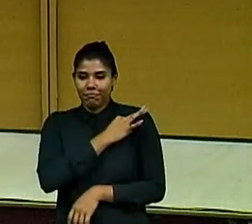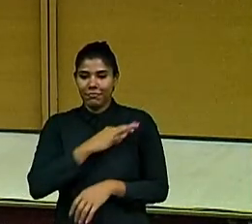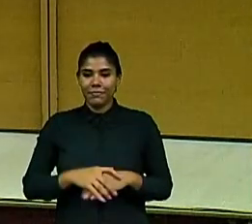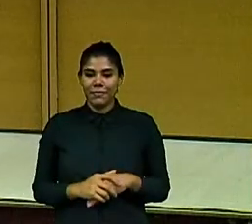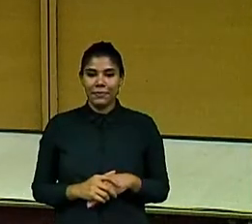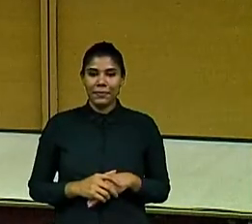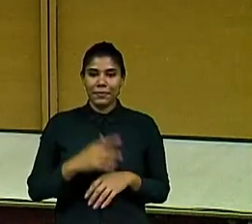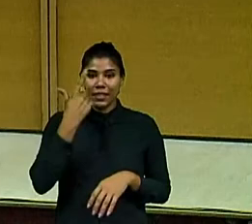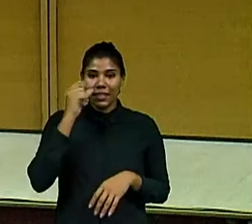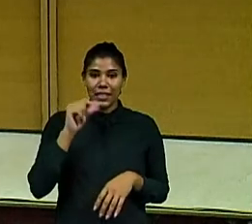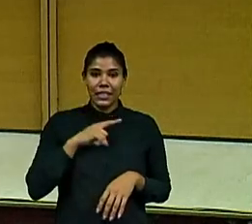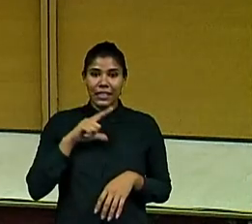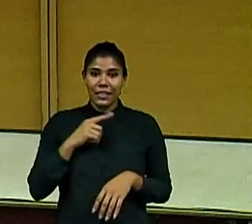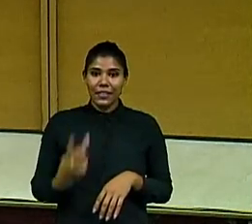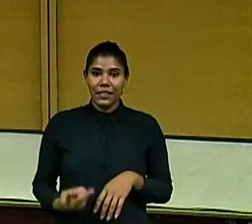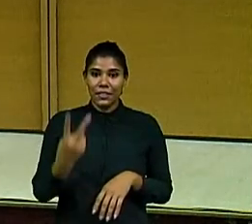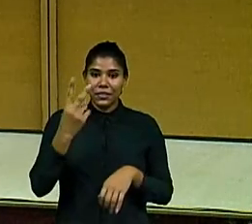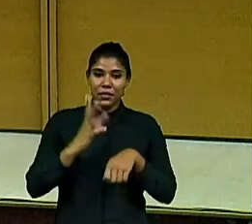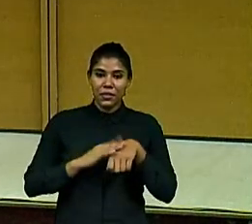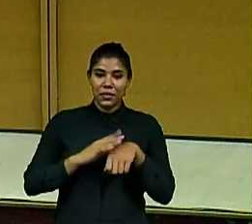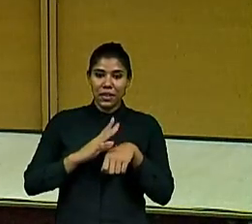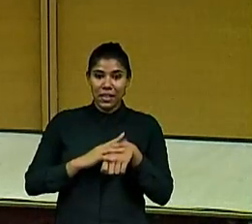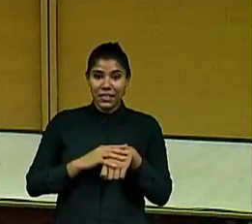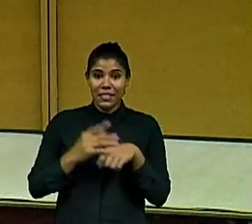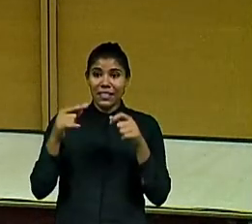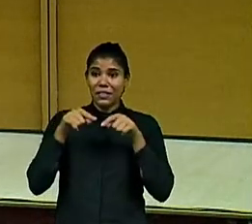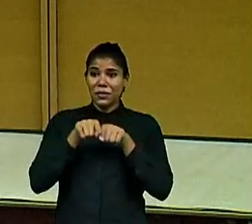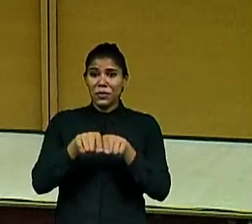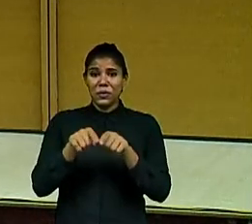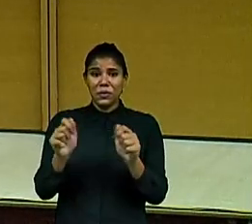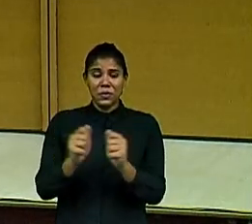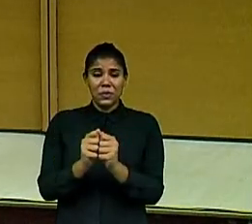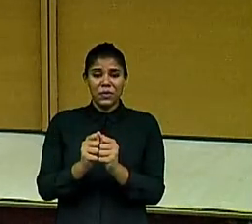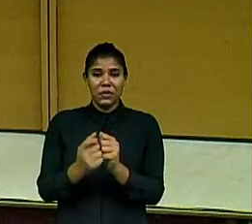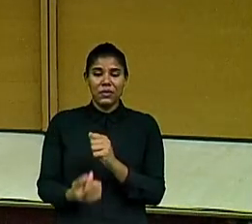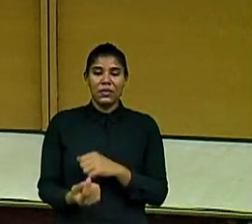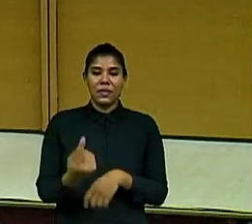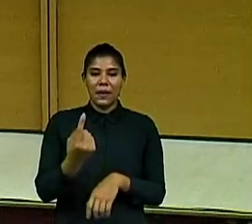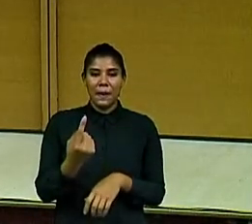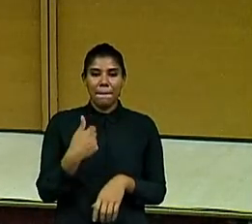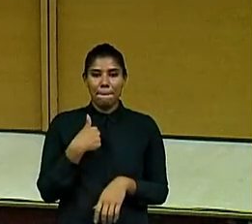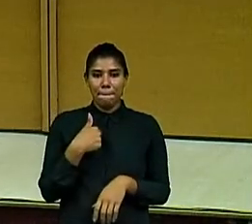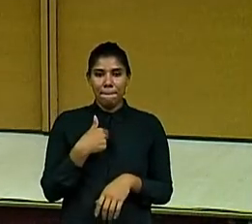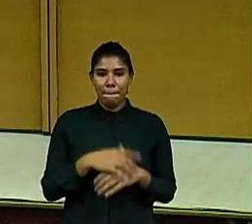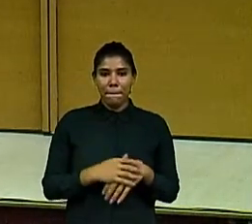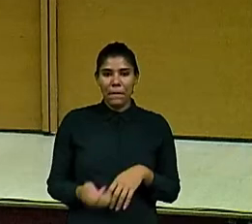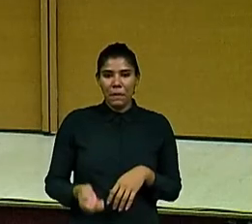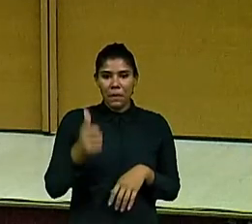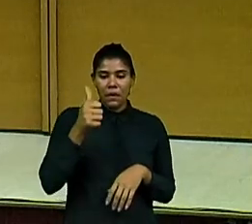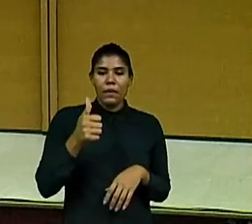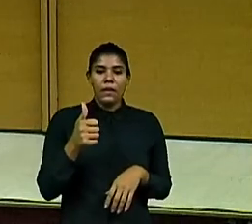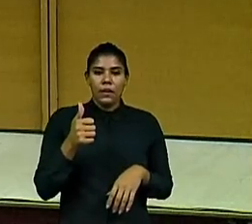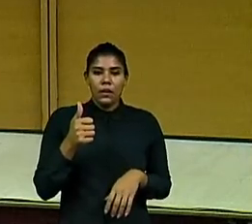duas doenças ao mesmo tempo eu Adivinha quem quase